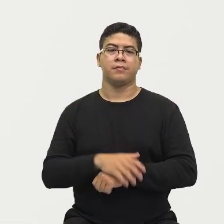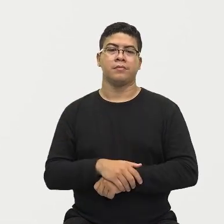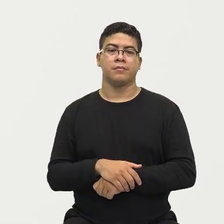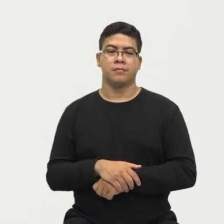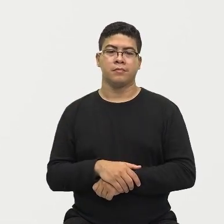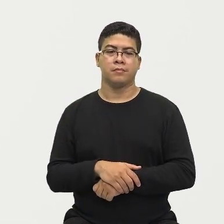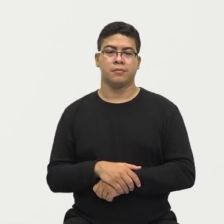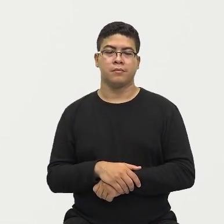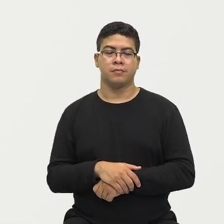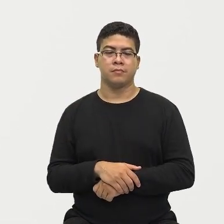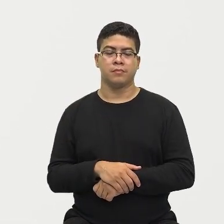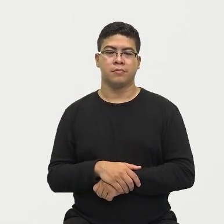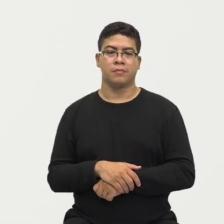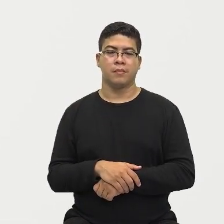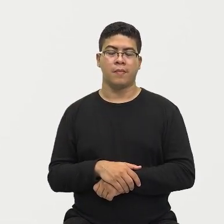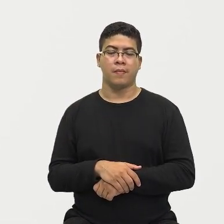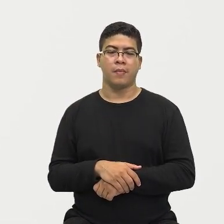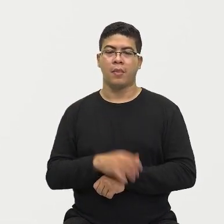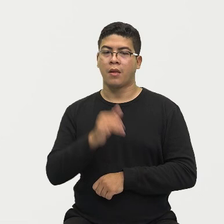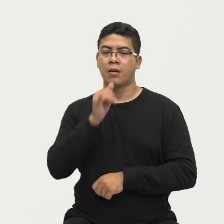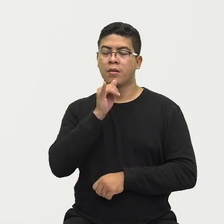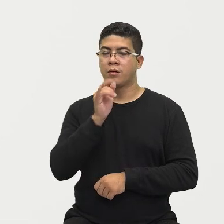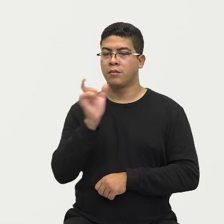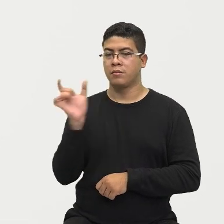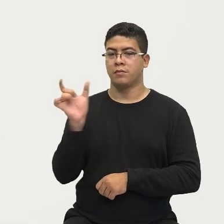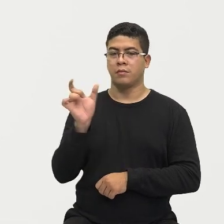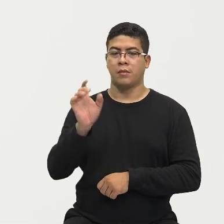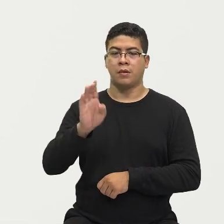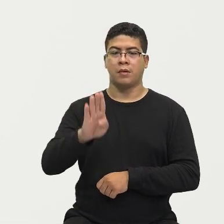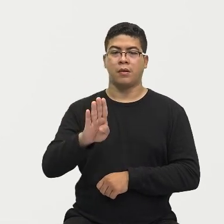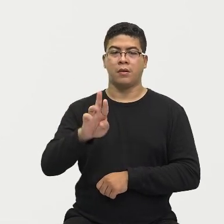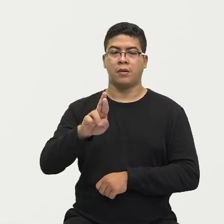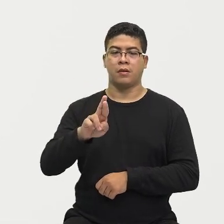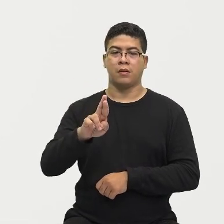Brasileiro trabalhador, brasileiro trabalhador.